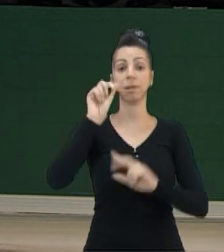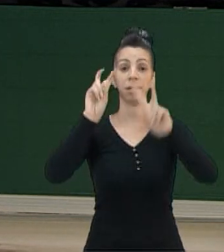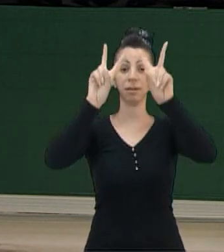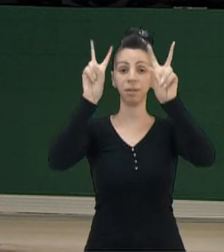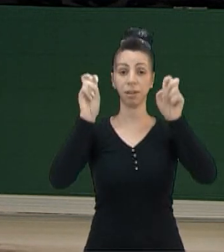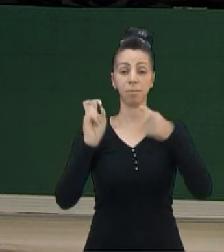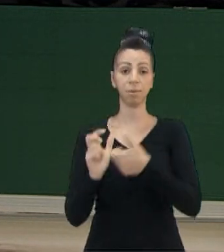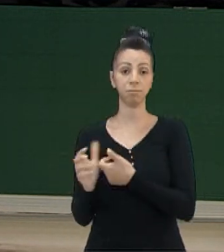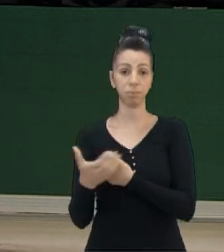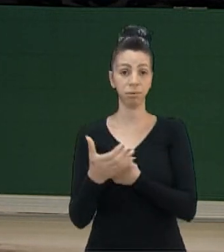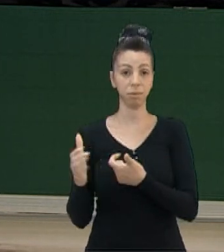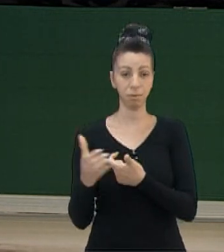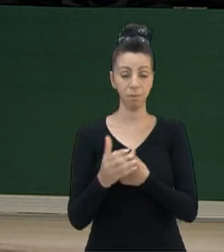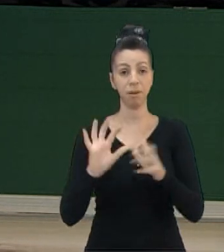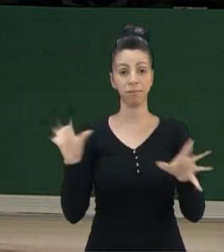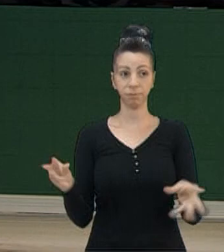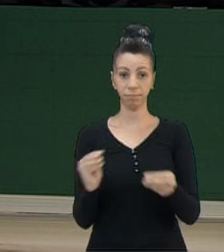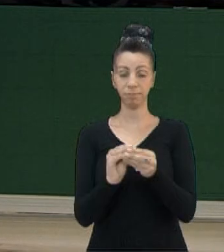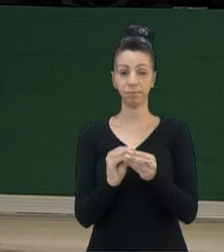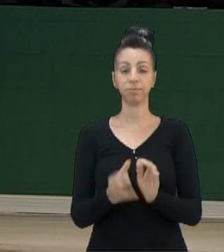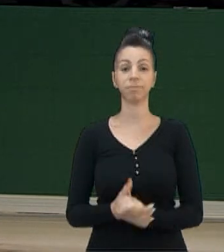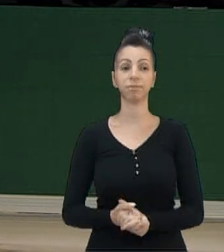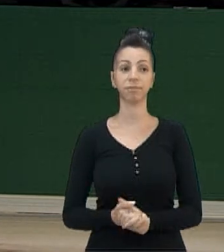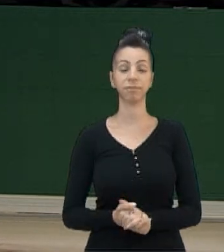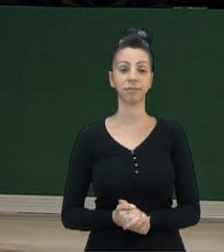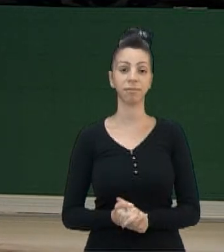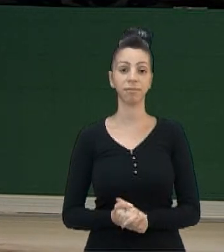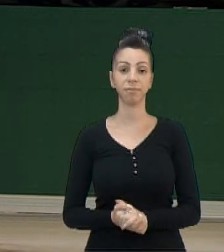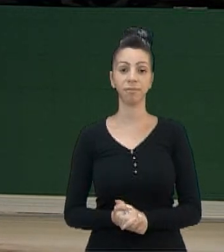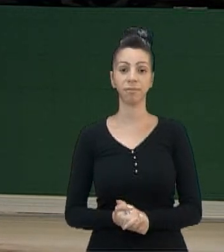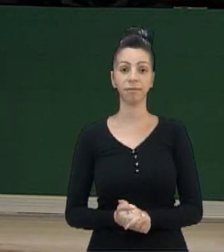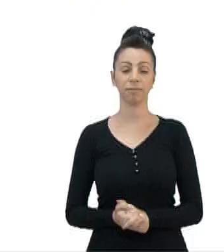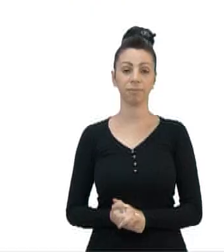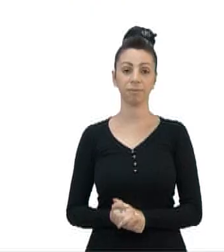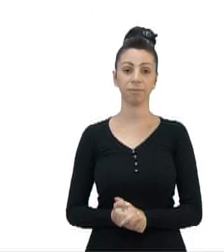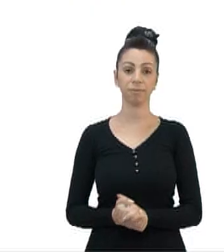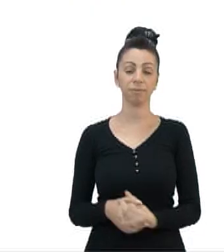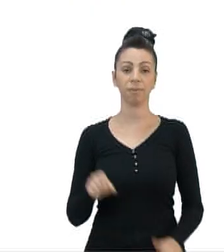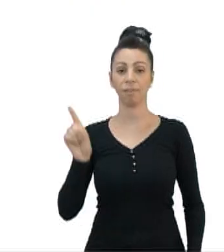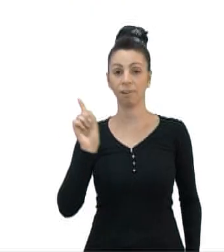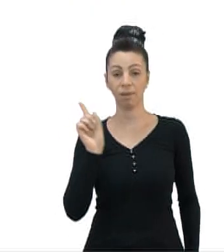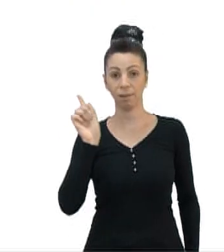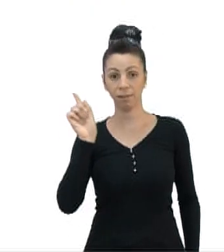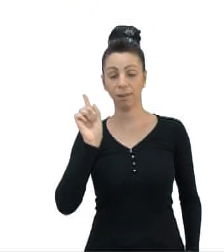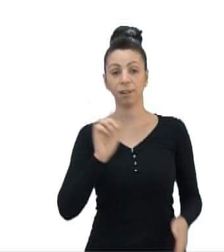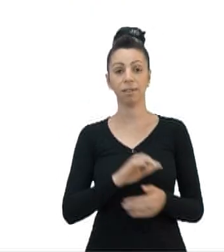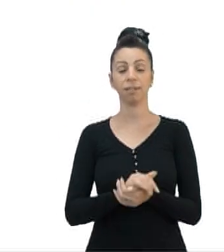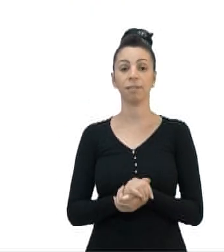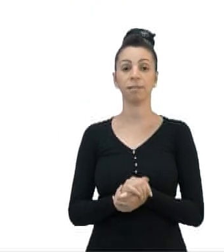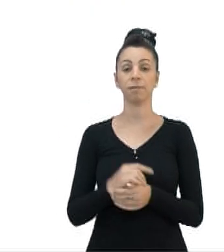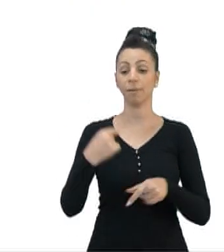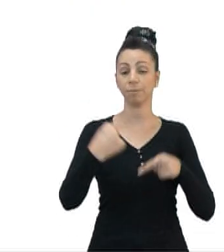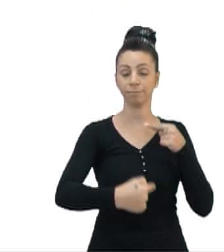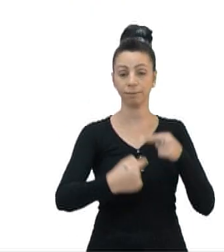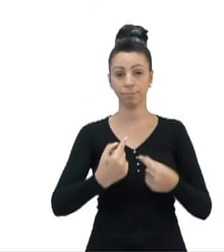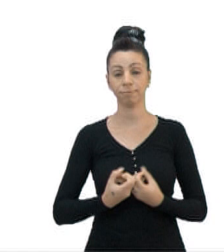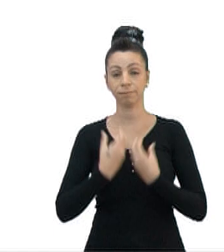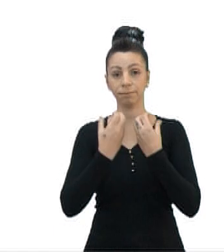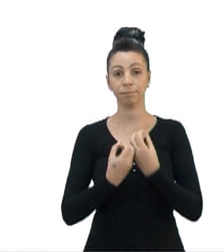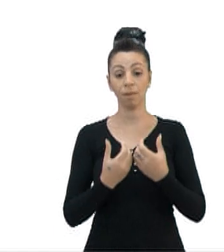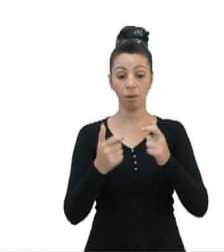essa revisão, tá? Nessa daqui, a gente vai fazer uma discussão do poema enquanto um